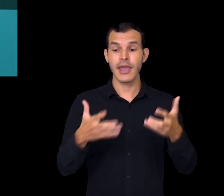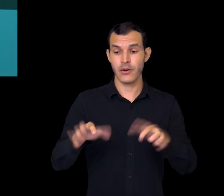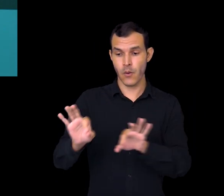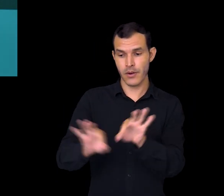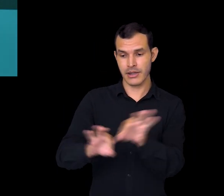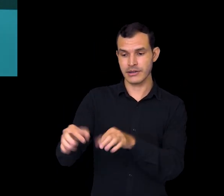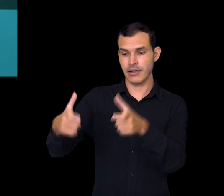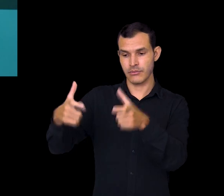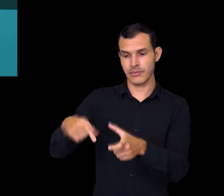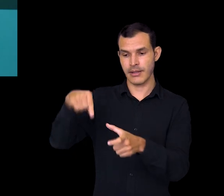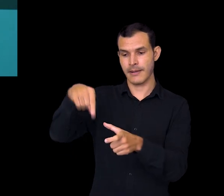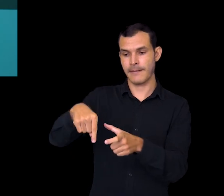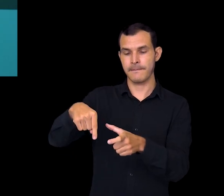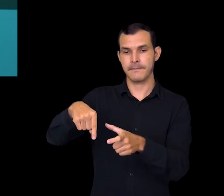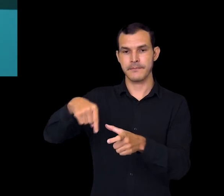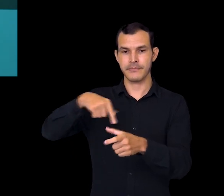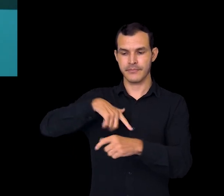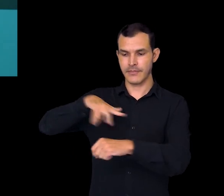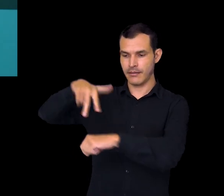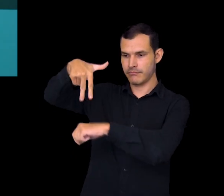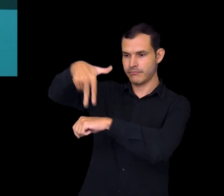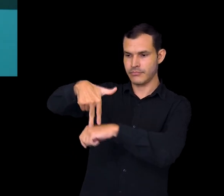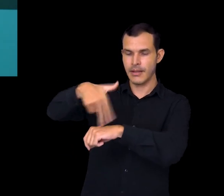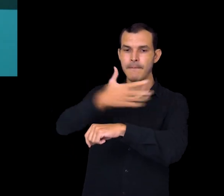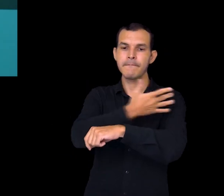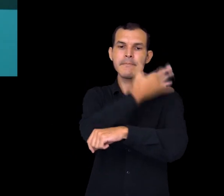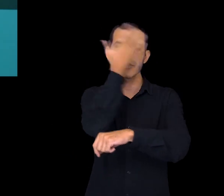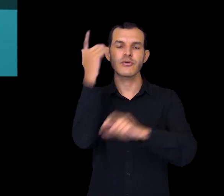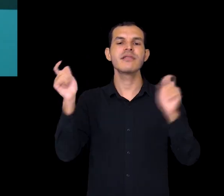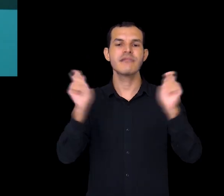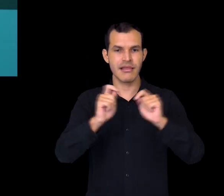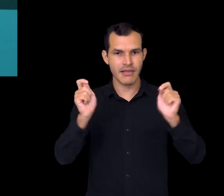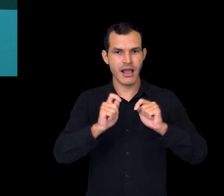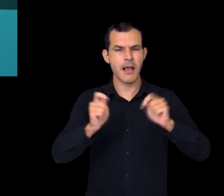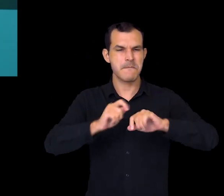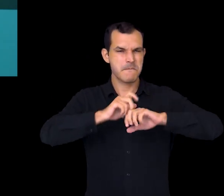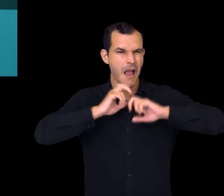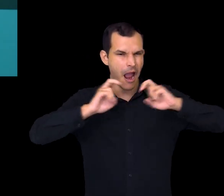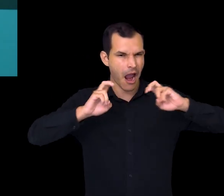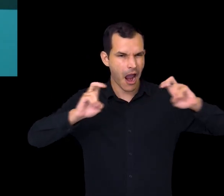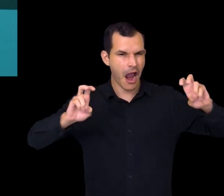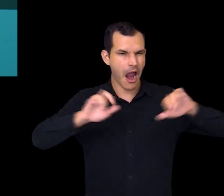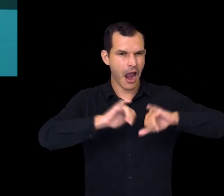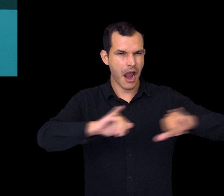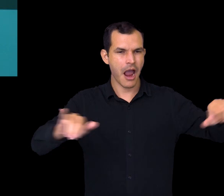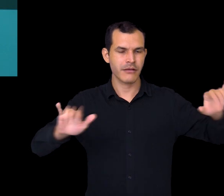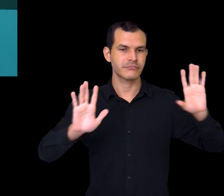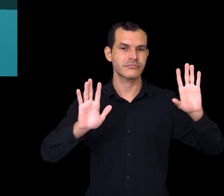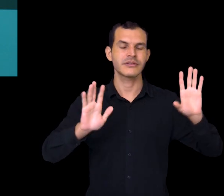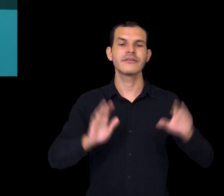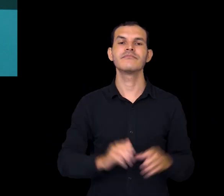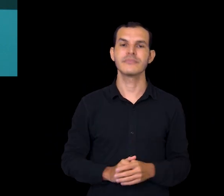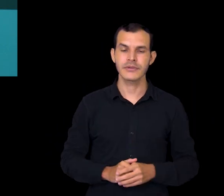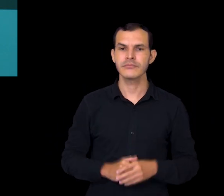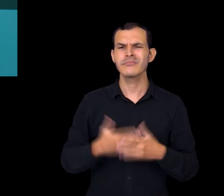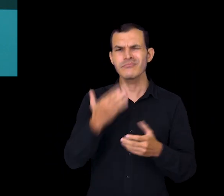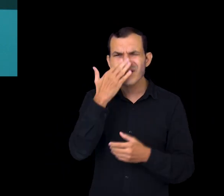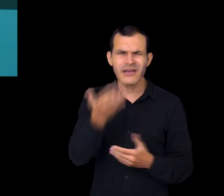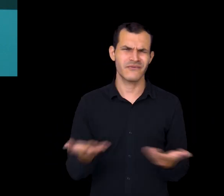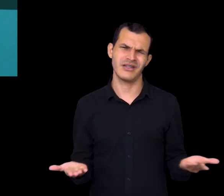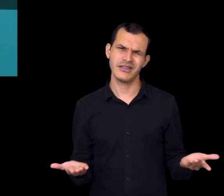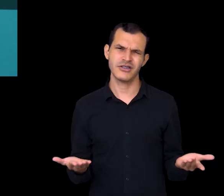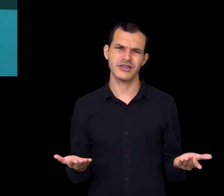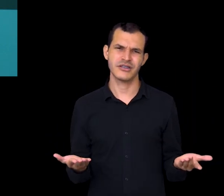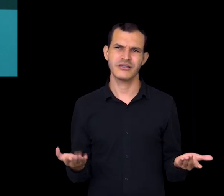virado para o povo, para o cara chegar lá e gritar, xingar o que for necessário. Pô, nós vamos fazer uma estrovenga ali na frente. Era uma coisa que, na hora, assim,